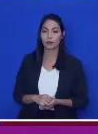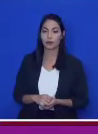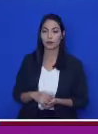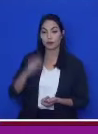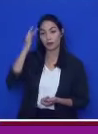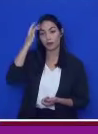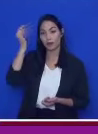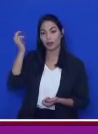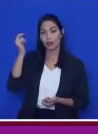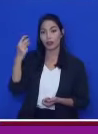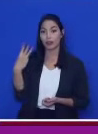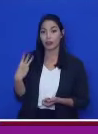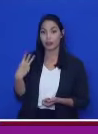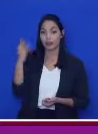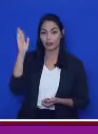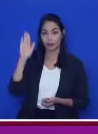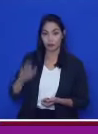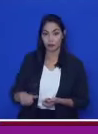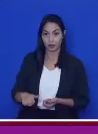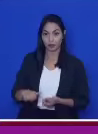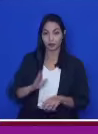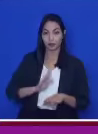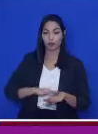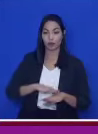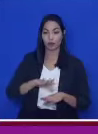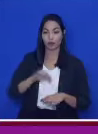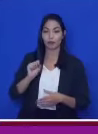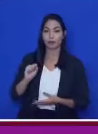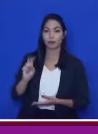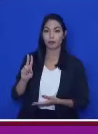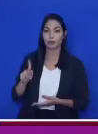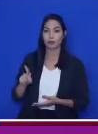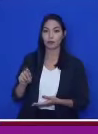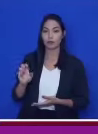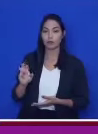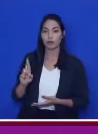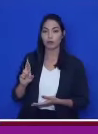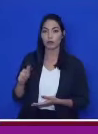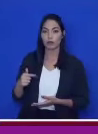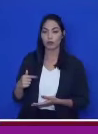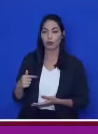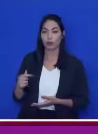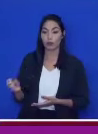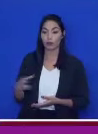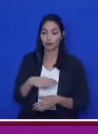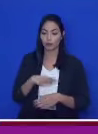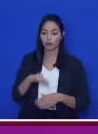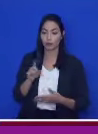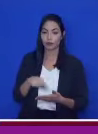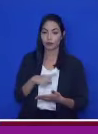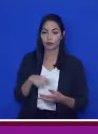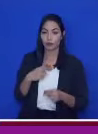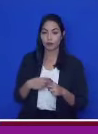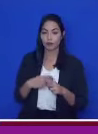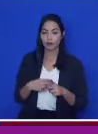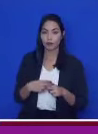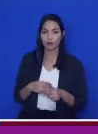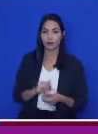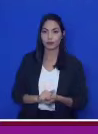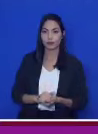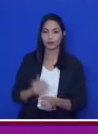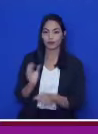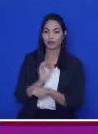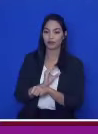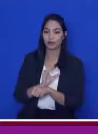Lembrando que amanhã às 15 horas tem sorteio do Super 7, nova modalidade das loterias Caixa. Bola cinza